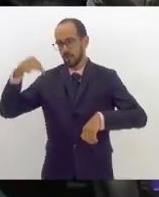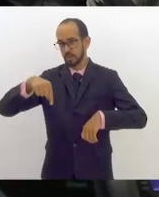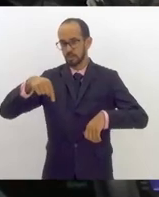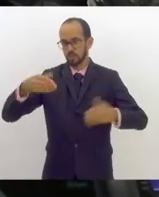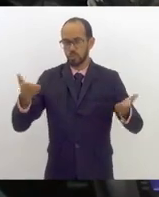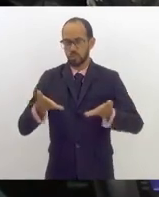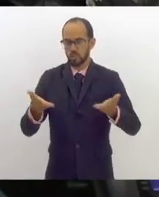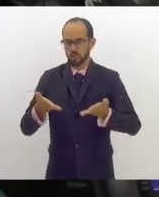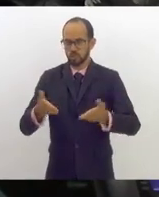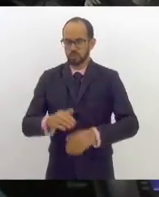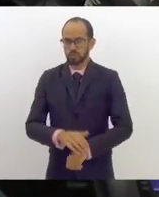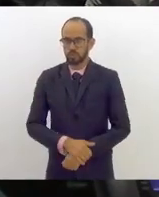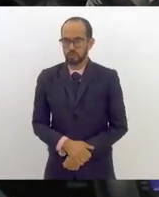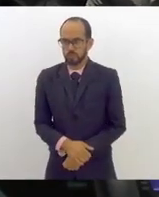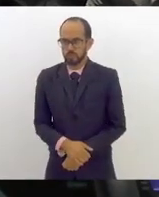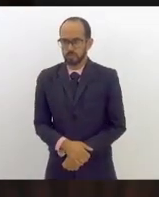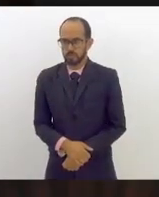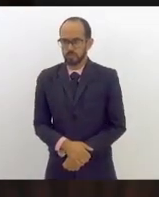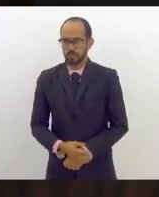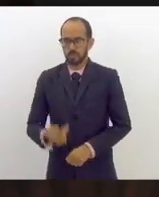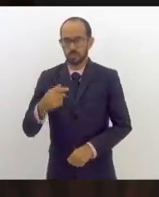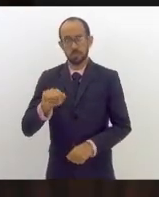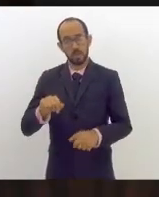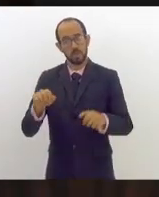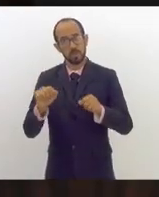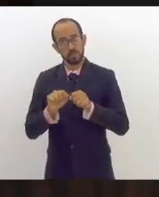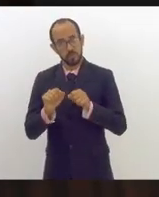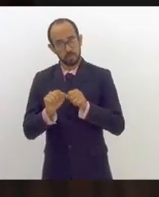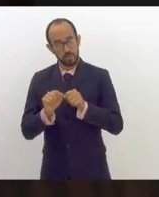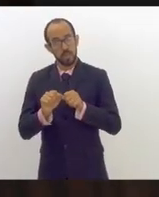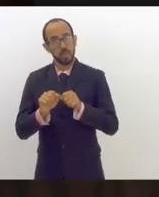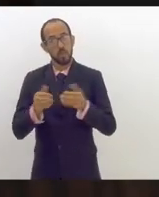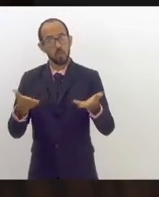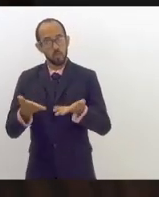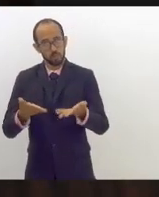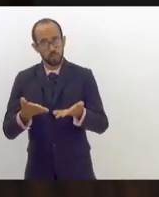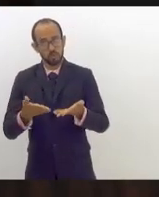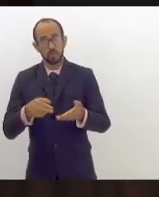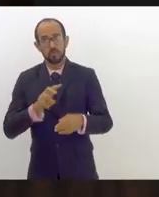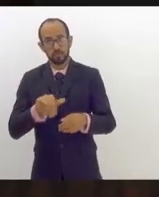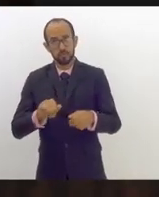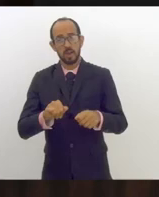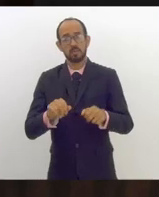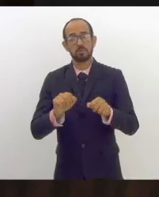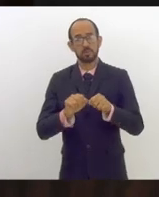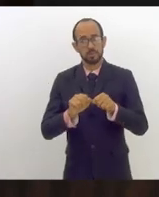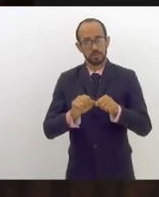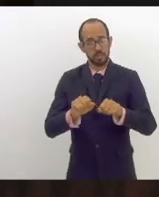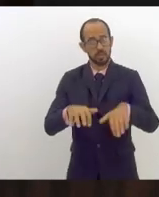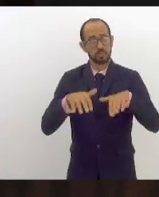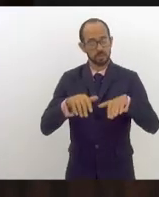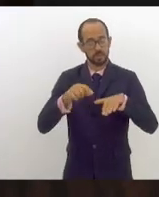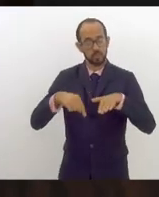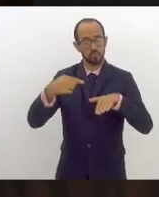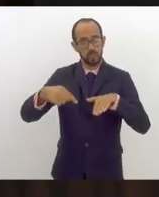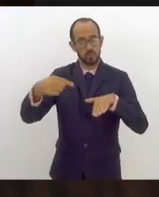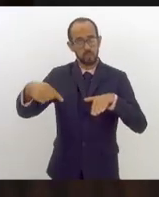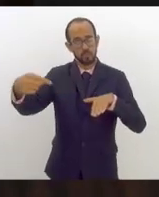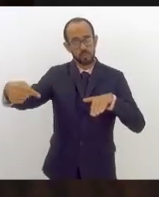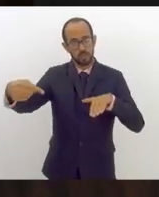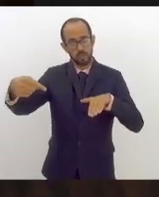para que o que valeu hoje vai valer para as outras sessões da casa